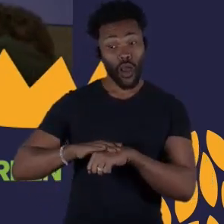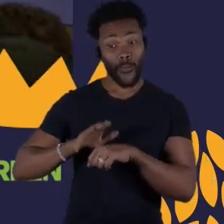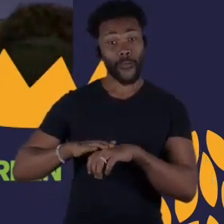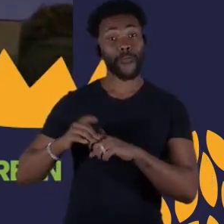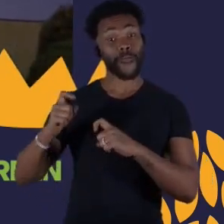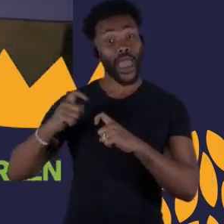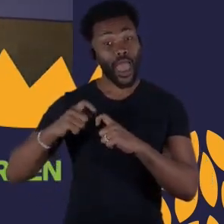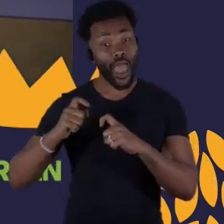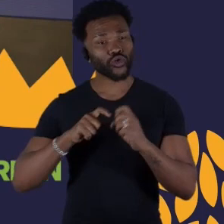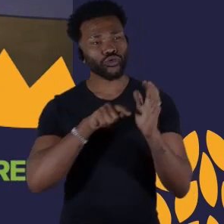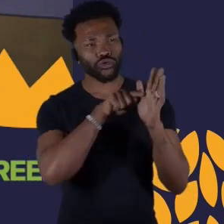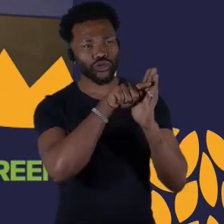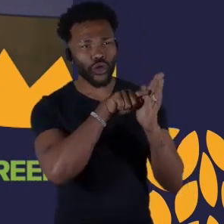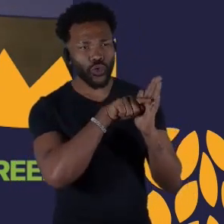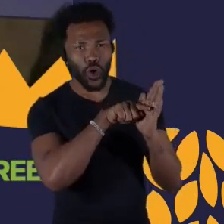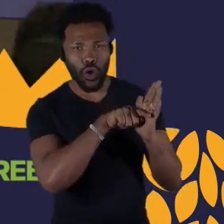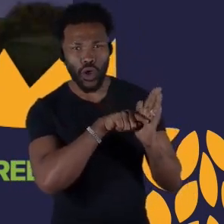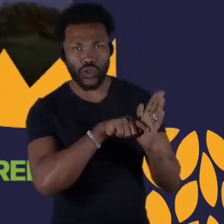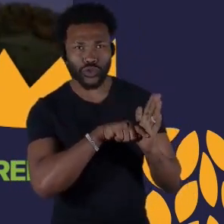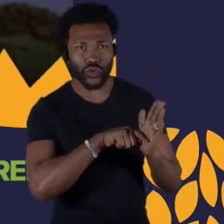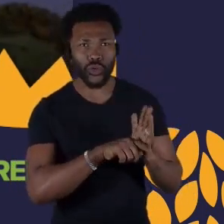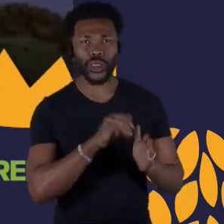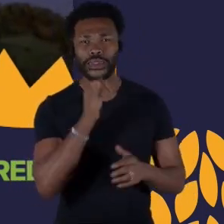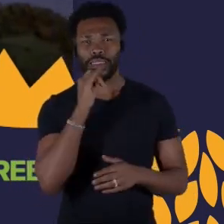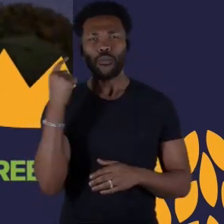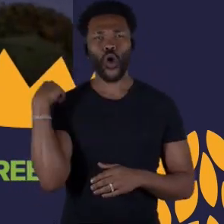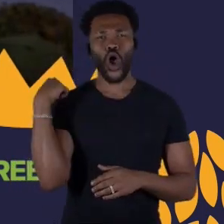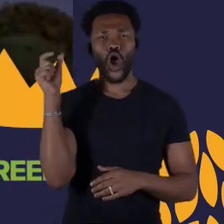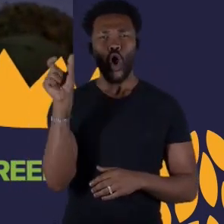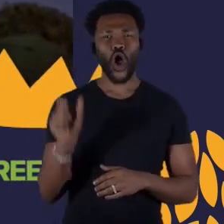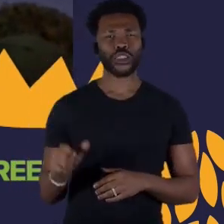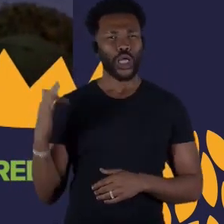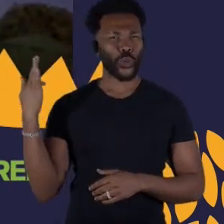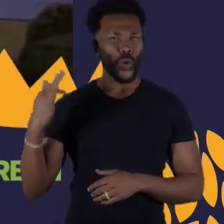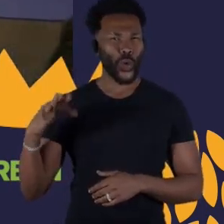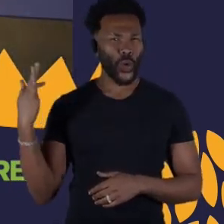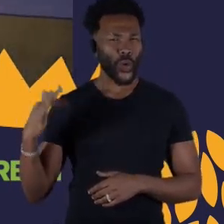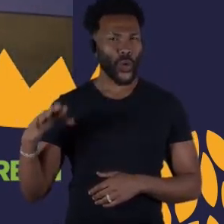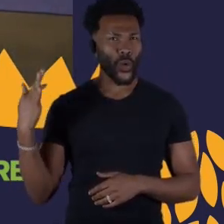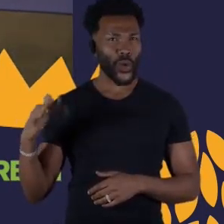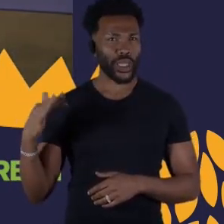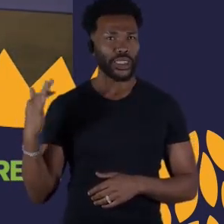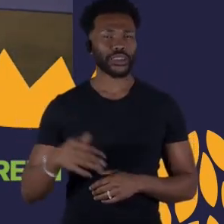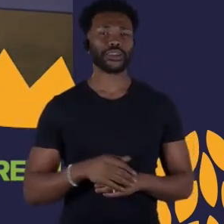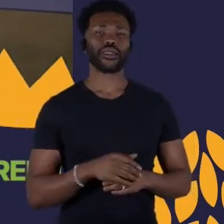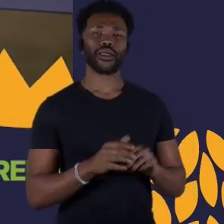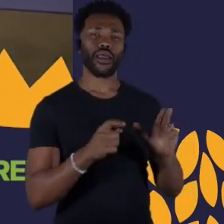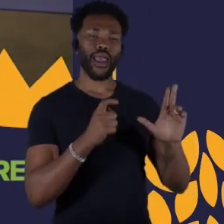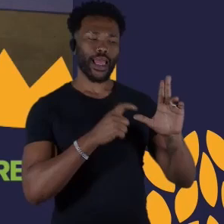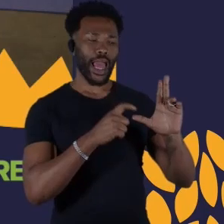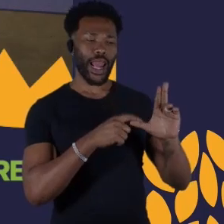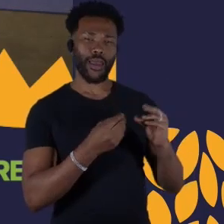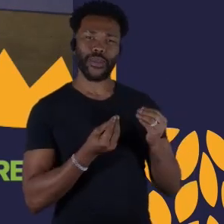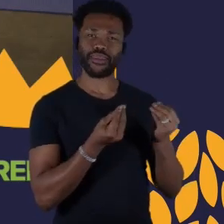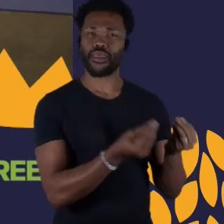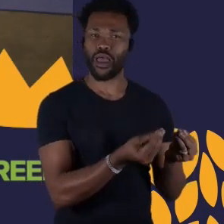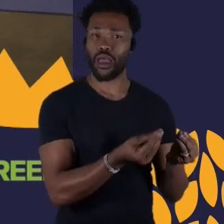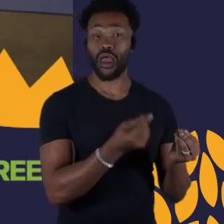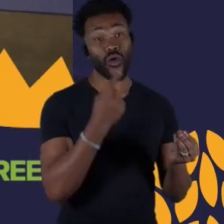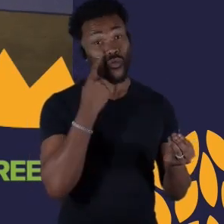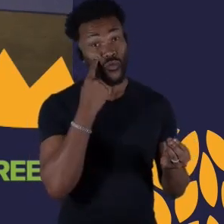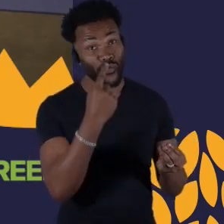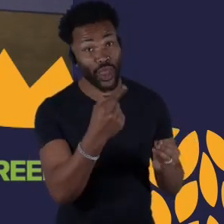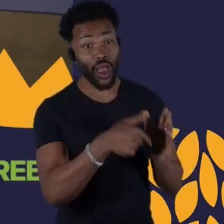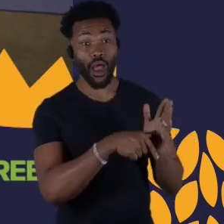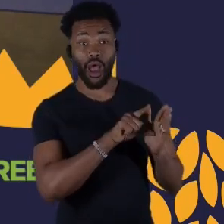um diagnóstico. Eu tenho aqui dolor das costas. Da cannabis. Mas vamos ver, tem que